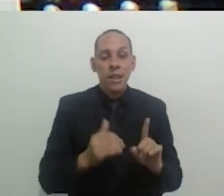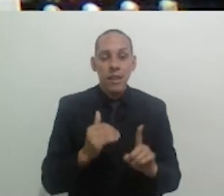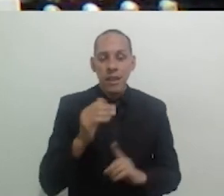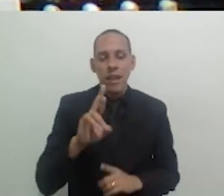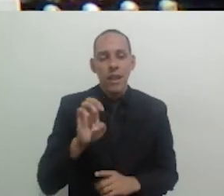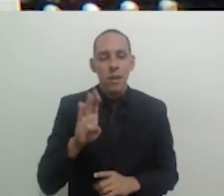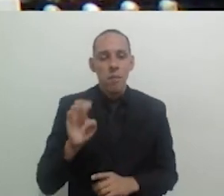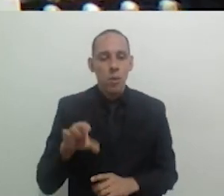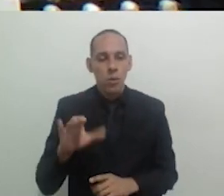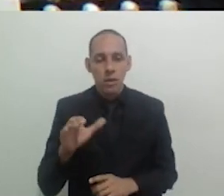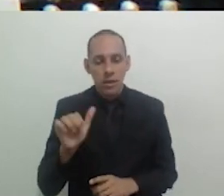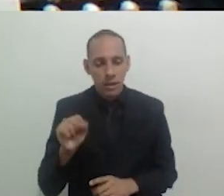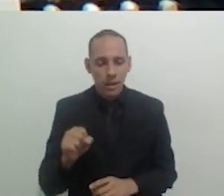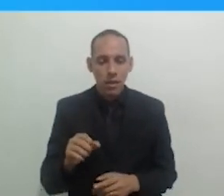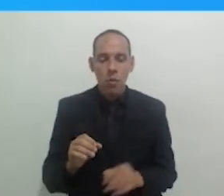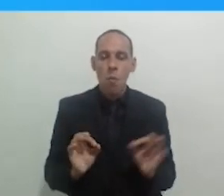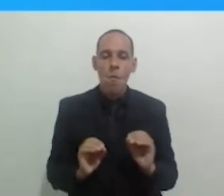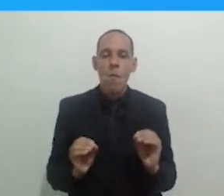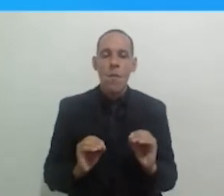Proposição. Desembargador Saraiva?